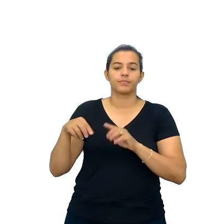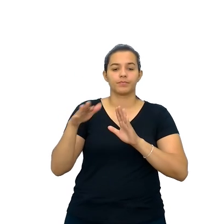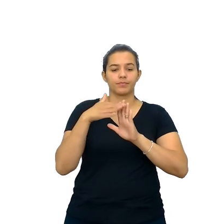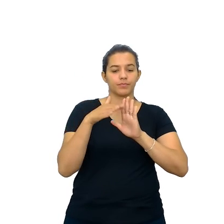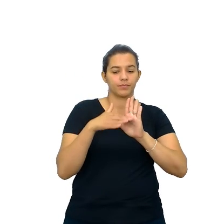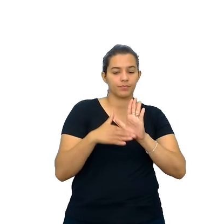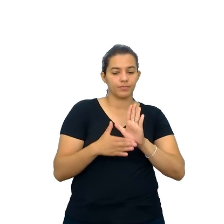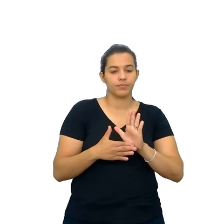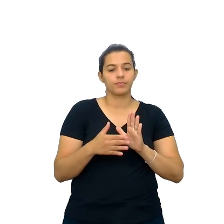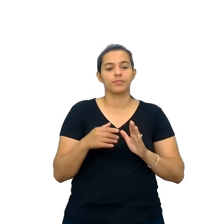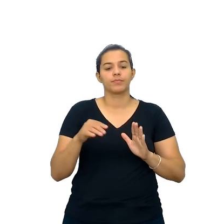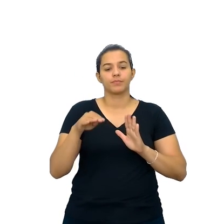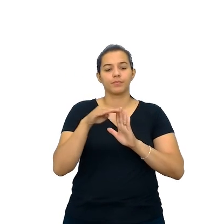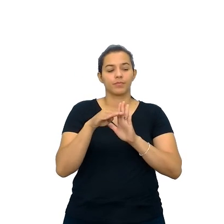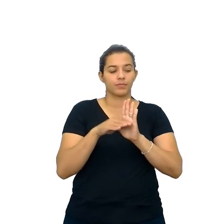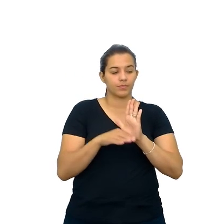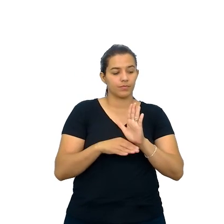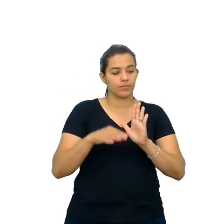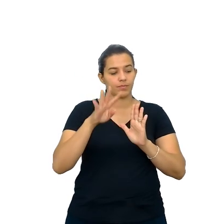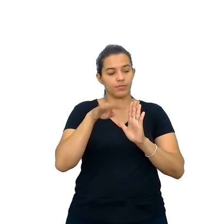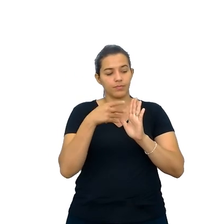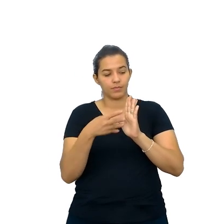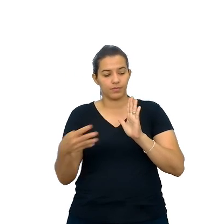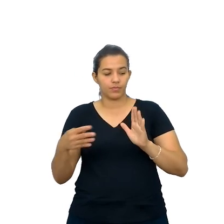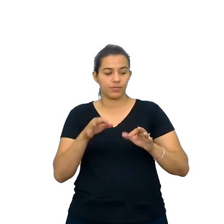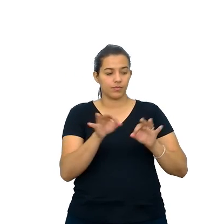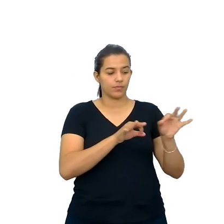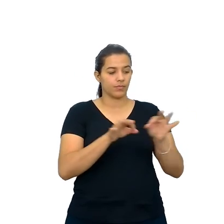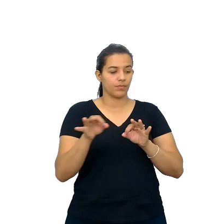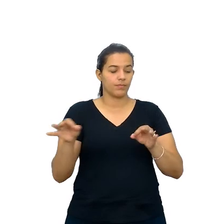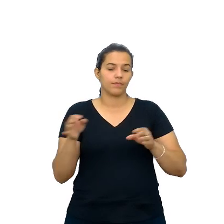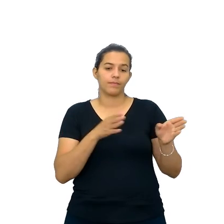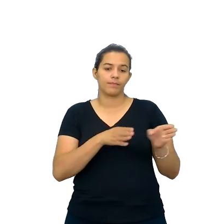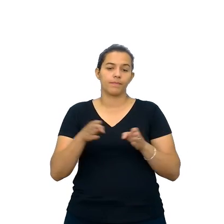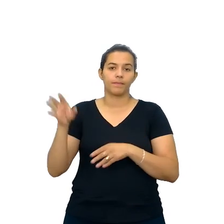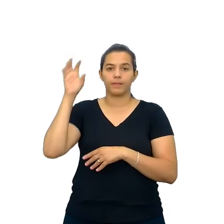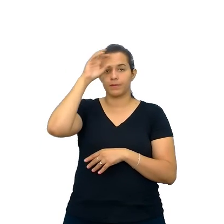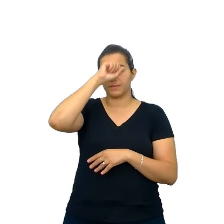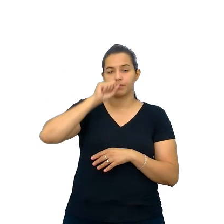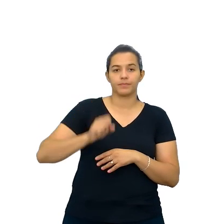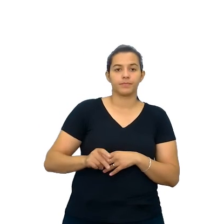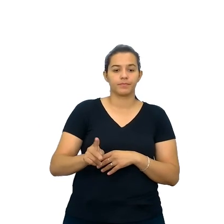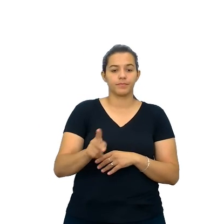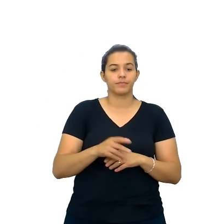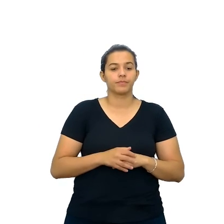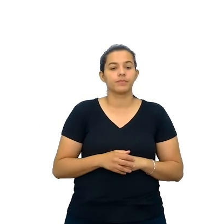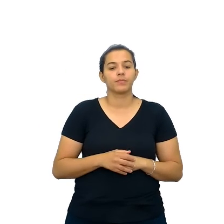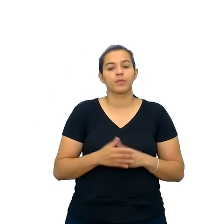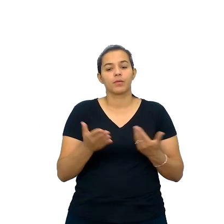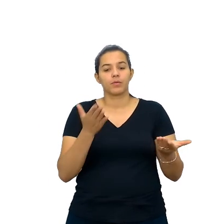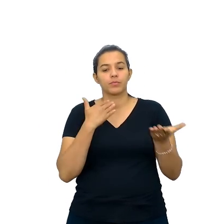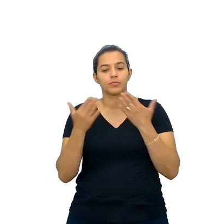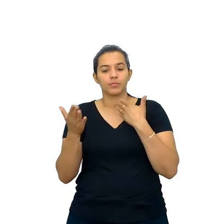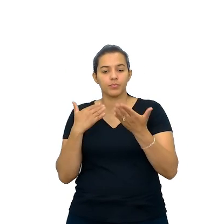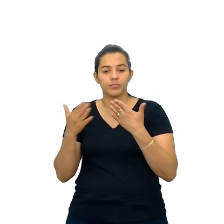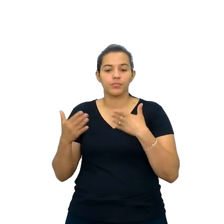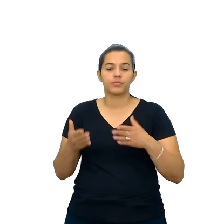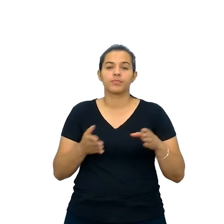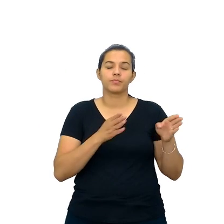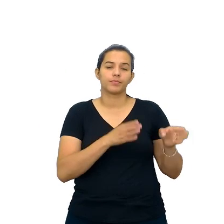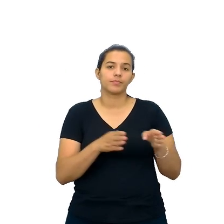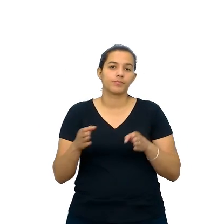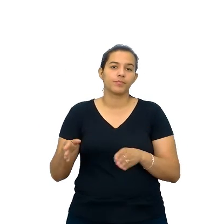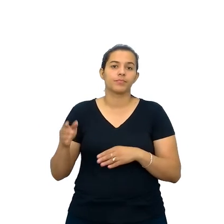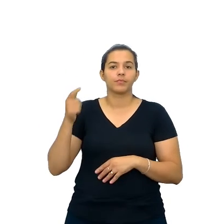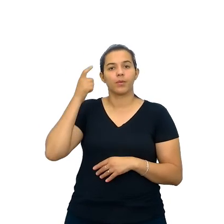revisitamos os cronogramas e as estruturações das formações do Aprender Sempre. Nós discutimos a relação do